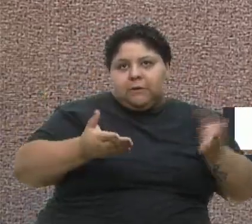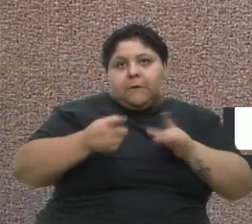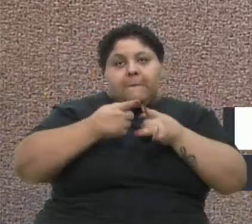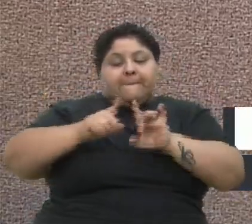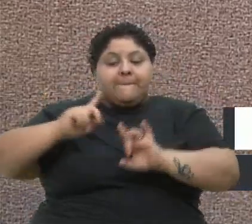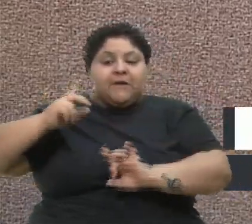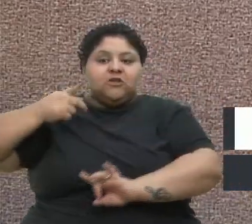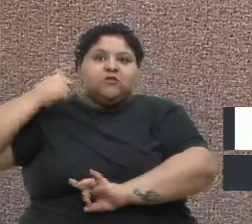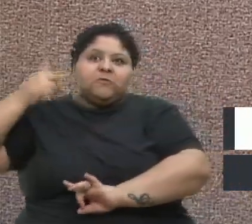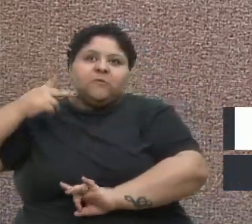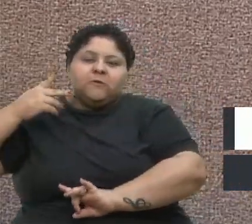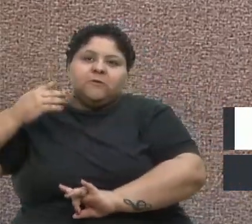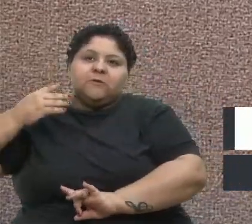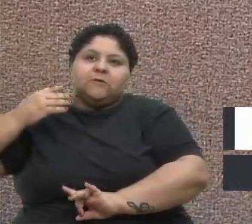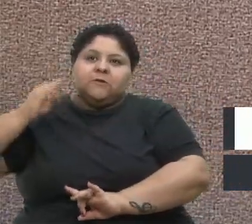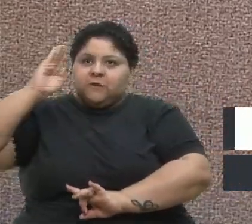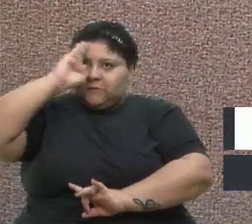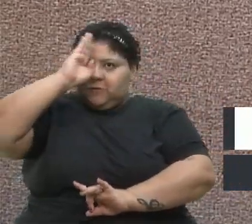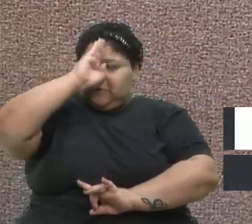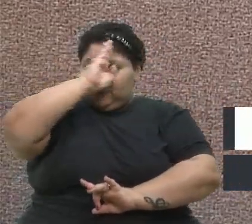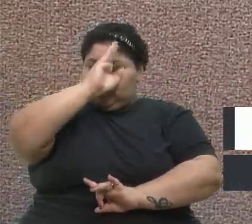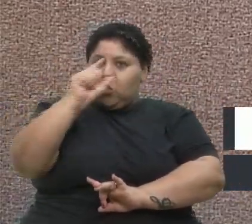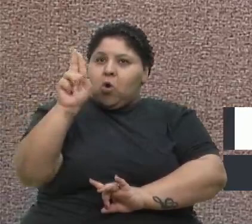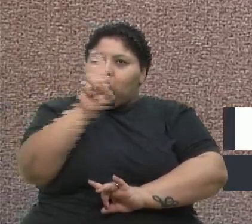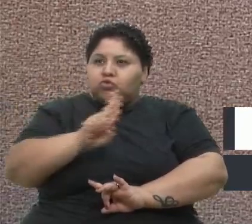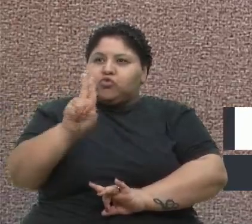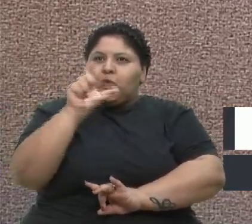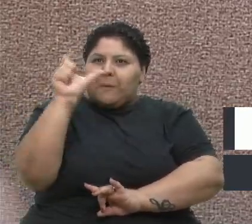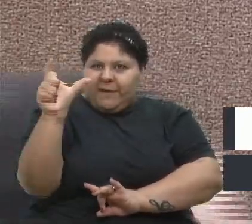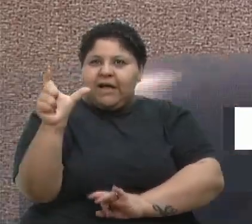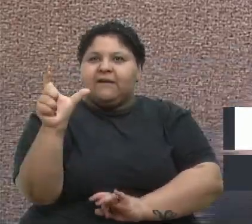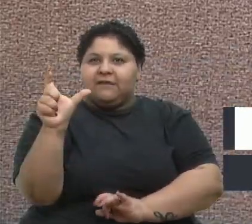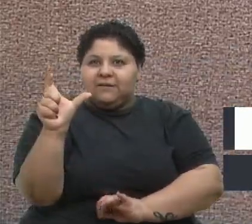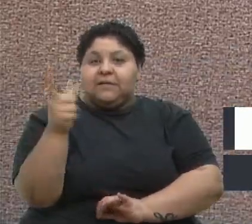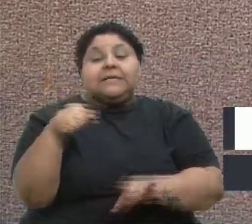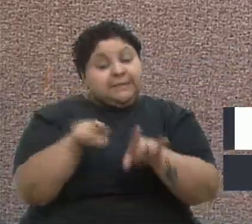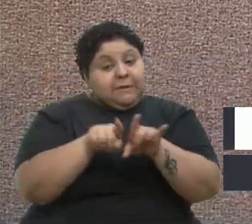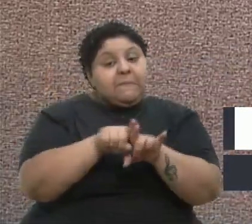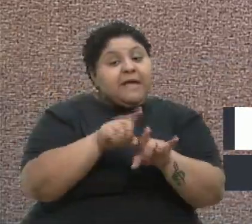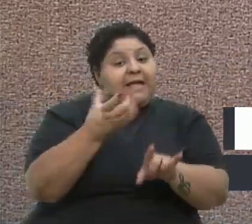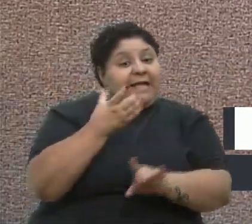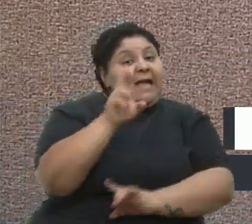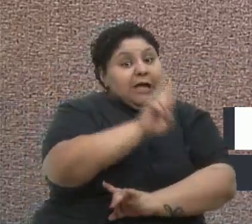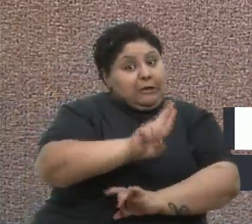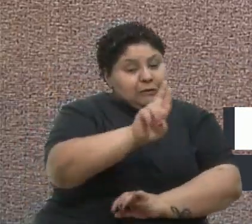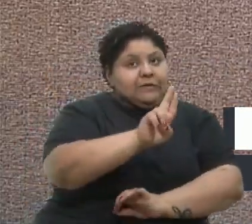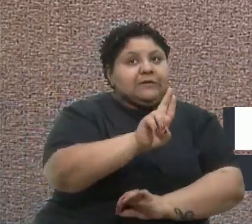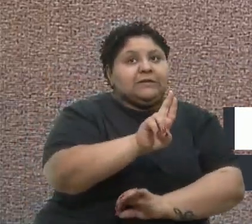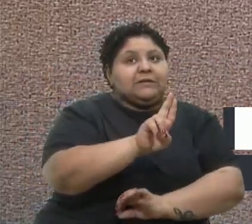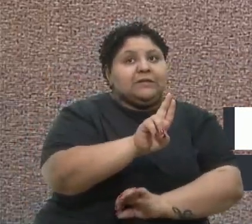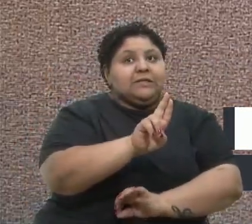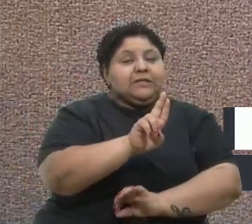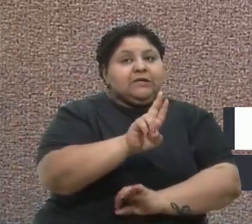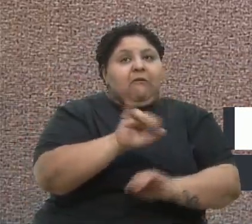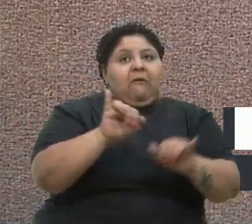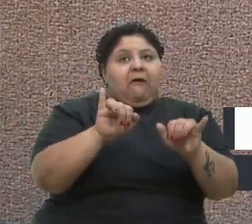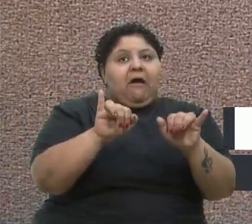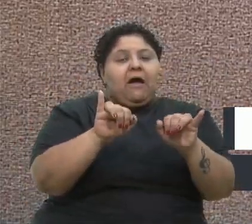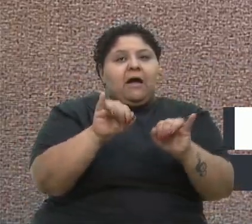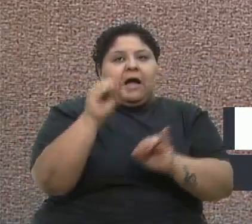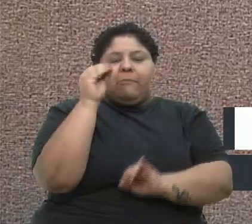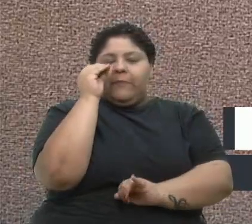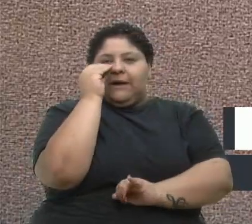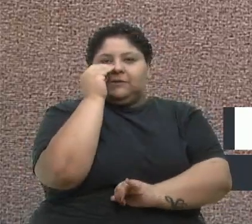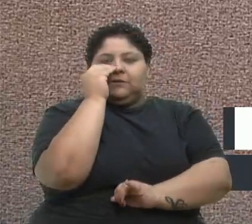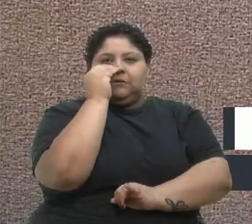Bressan usou uma expressão aqui que me permita, vereador, também usar, né, que é a questão dos abobados, de alguns abobados